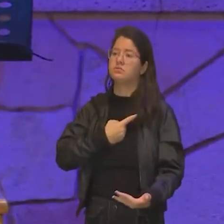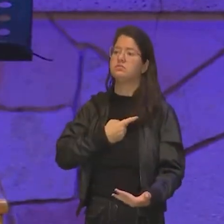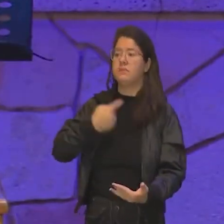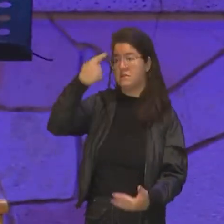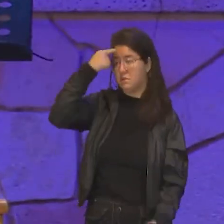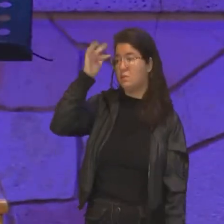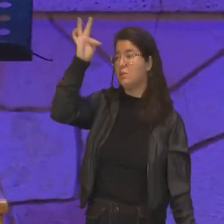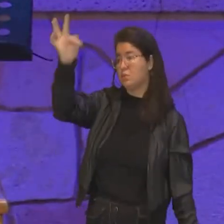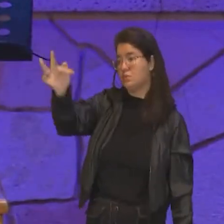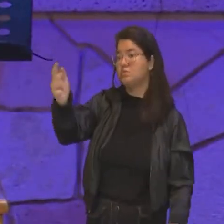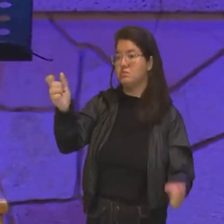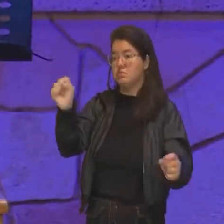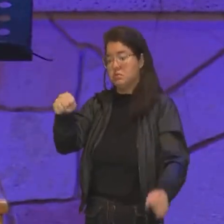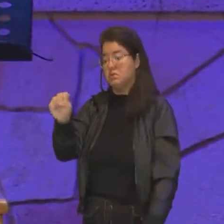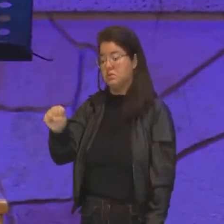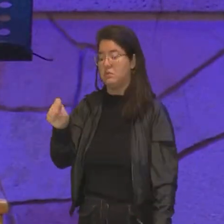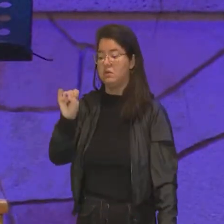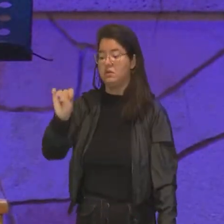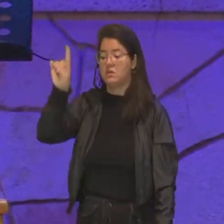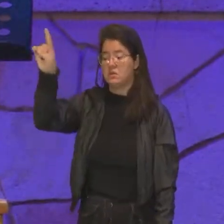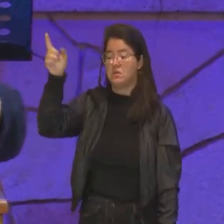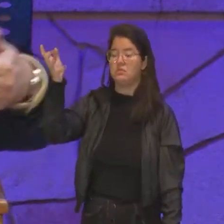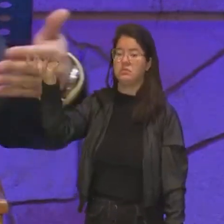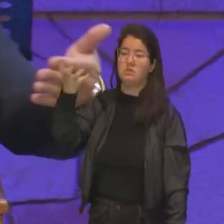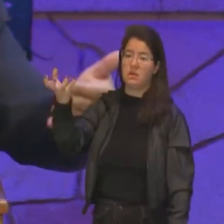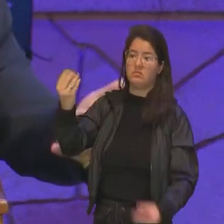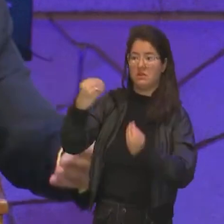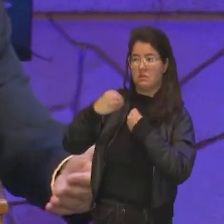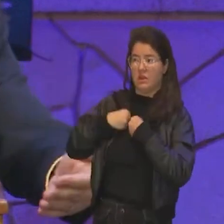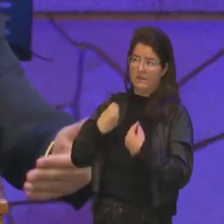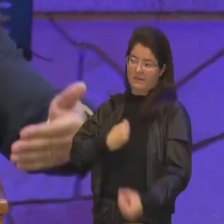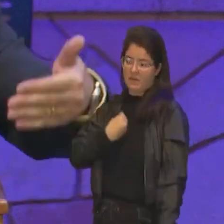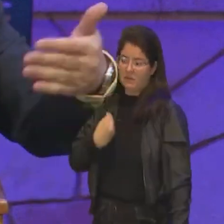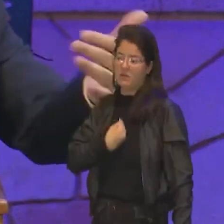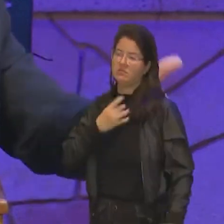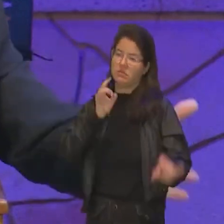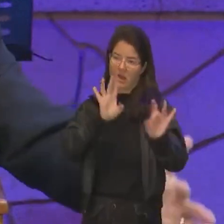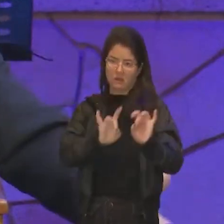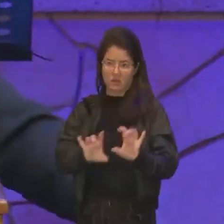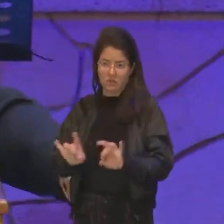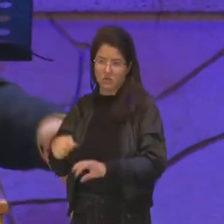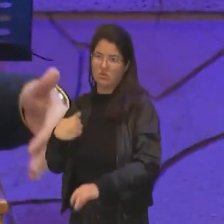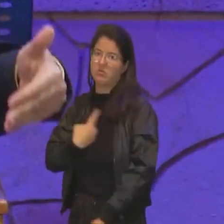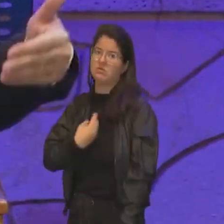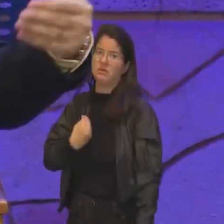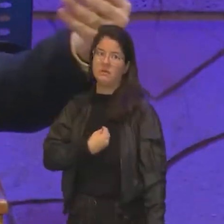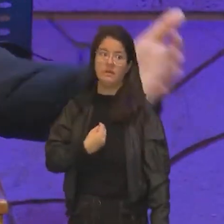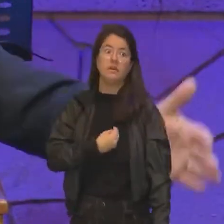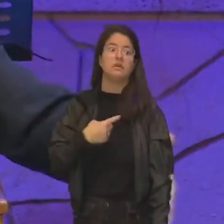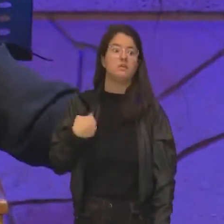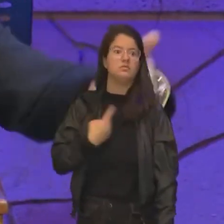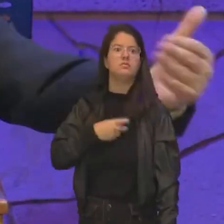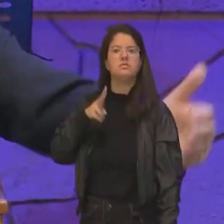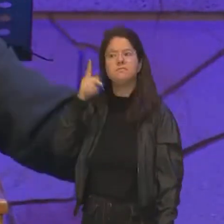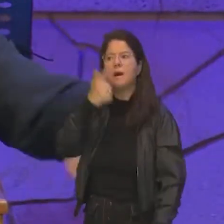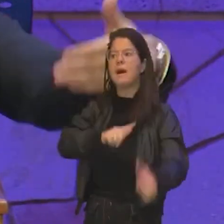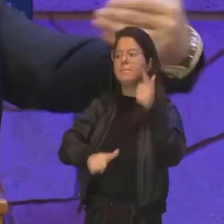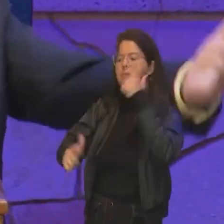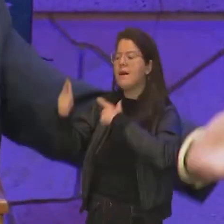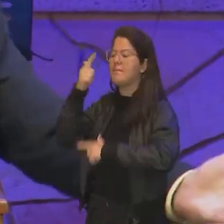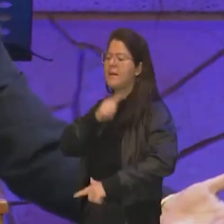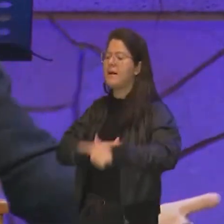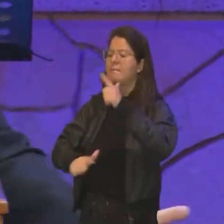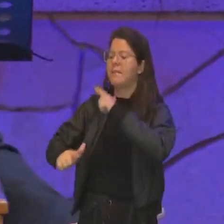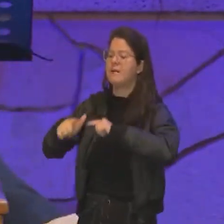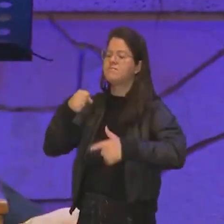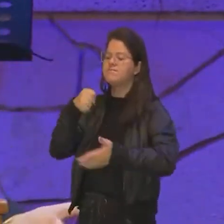futuro. Se Deus nos concede vida, cada dia, o nosso viver, e nós vamos vencendo